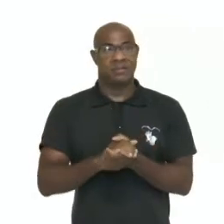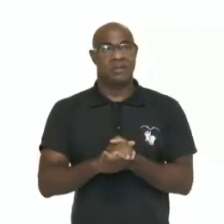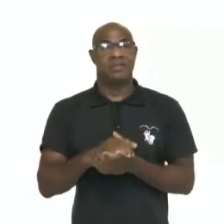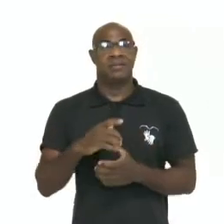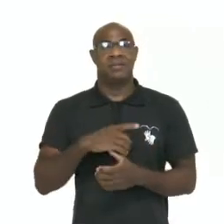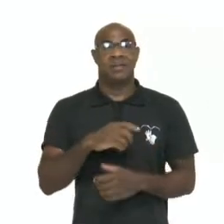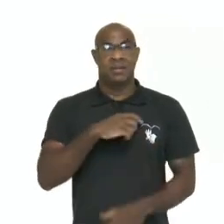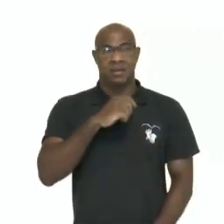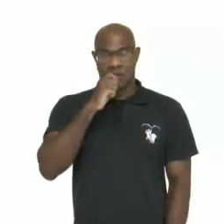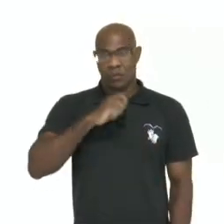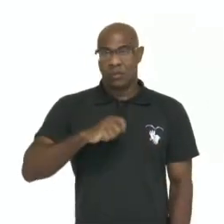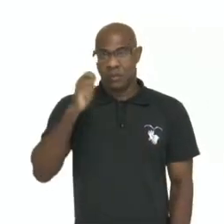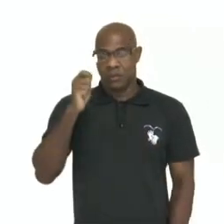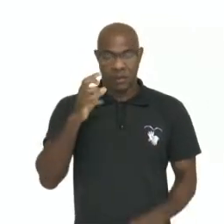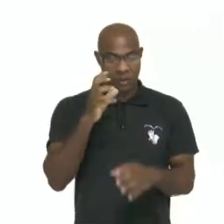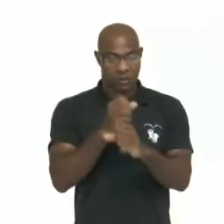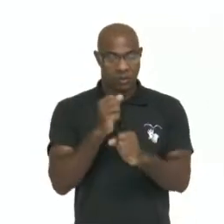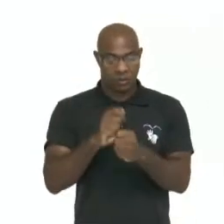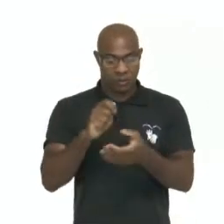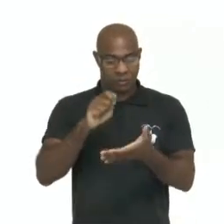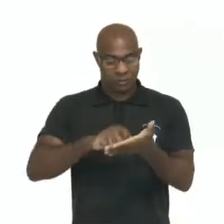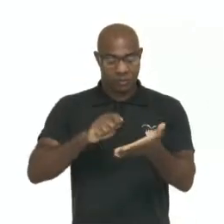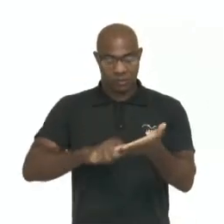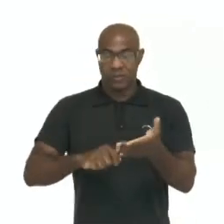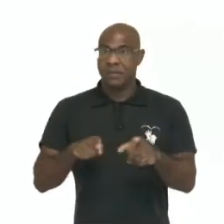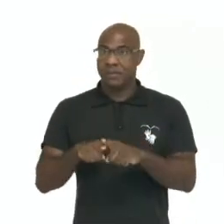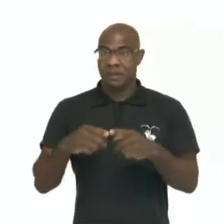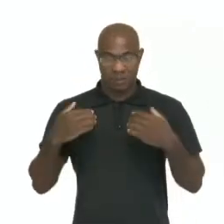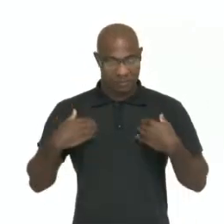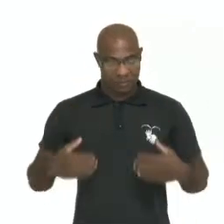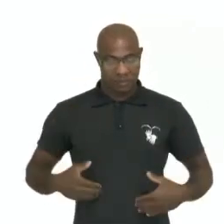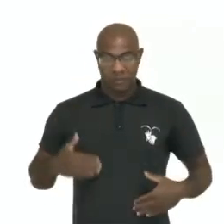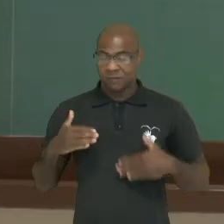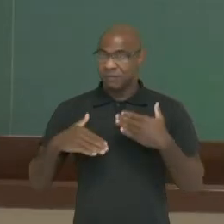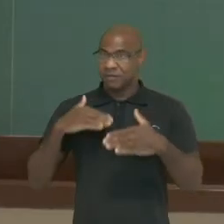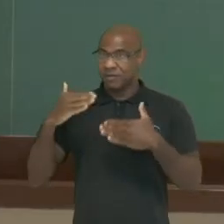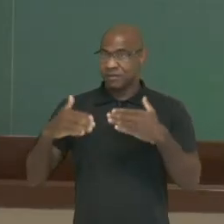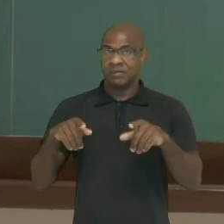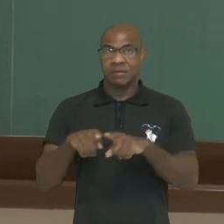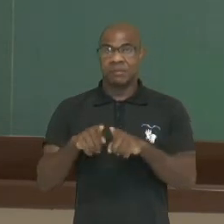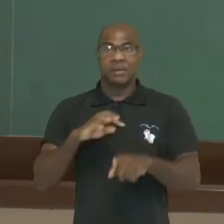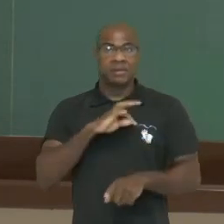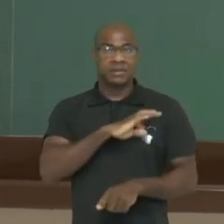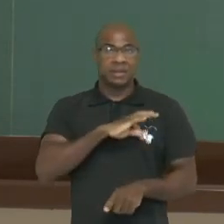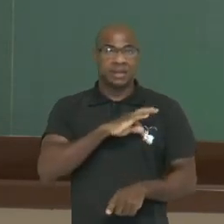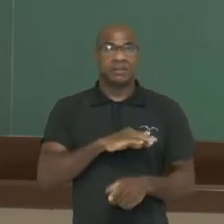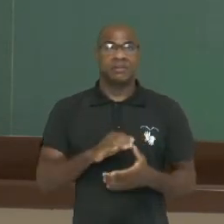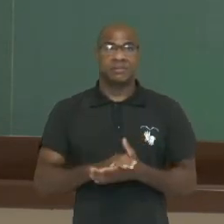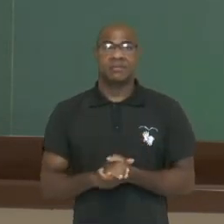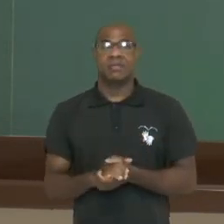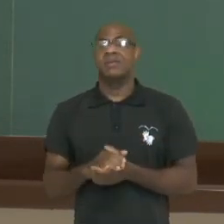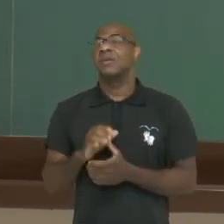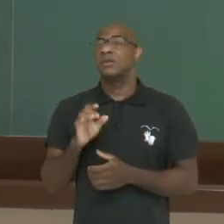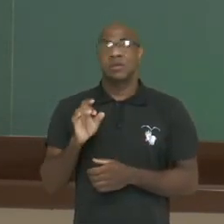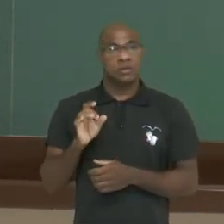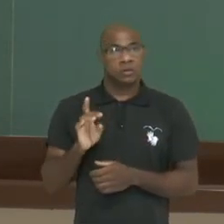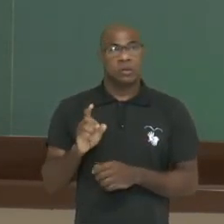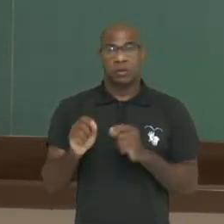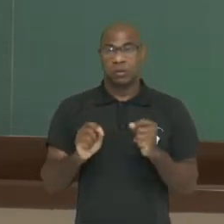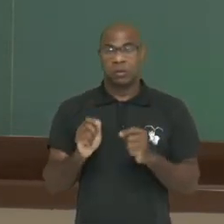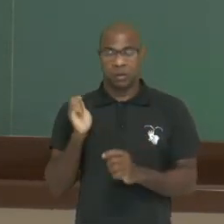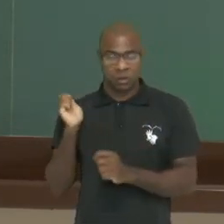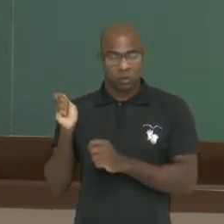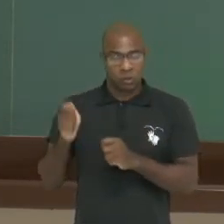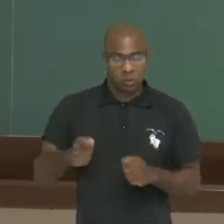nota conforme o desempenho físico e técnico do atleta. Então não é só a questão do golpe,